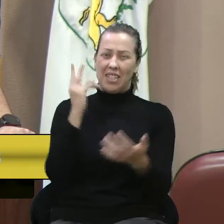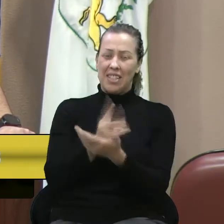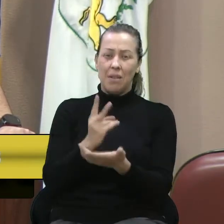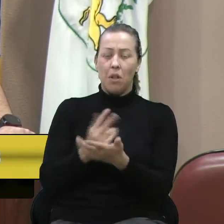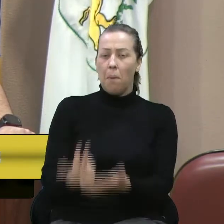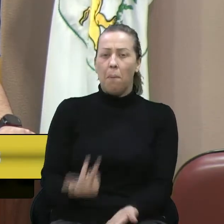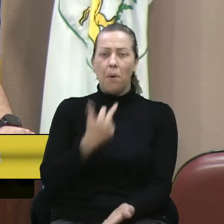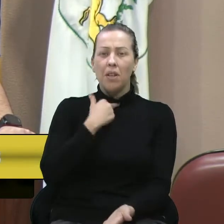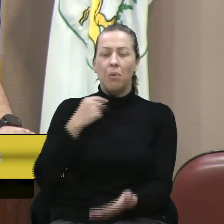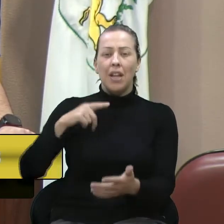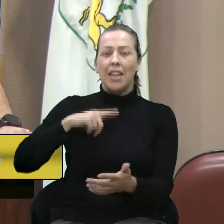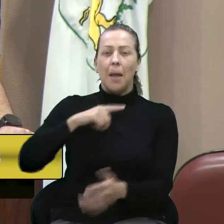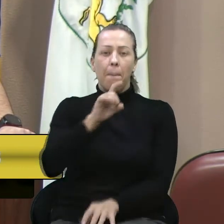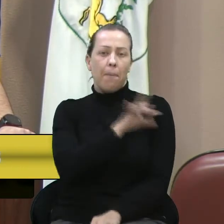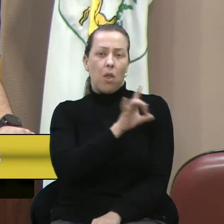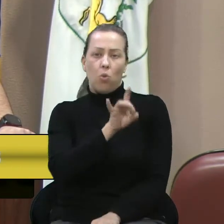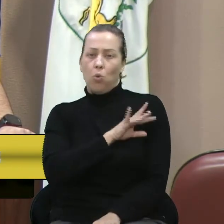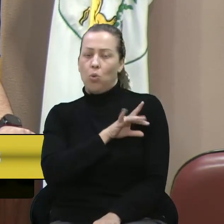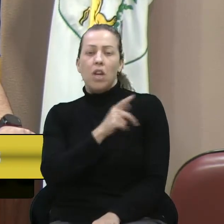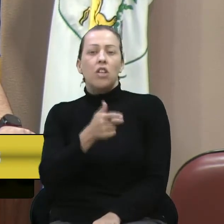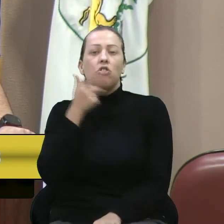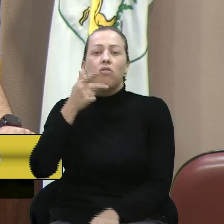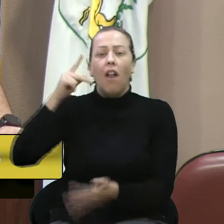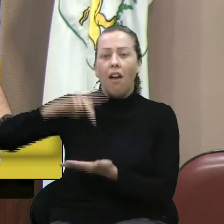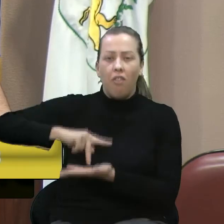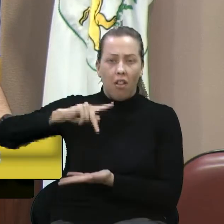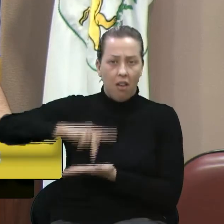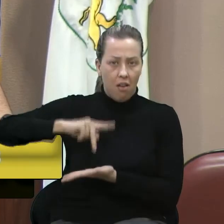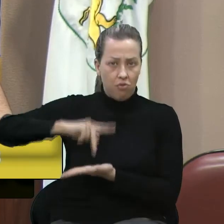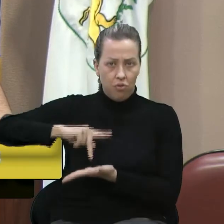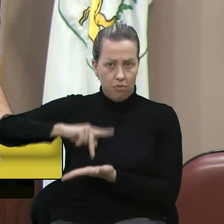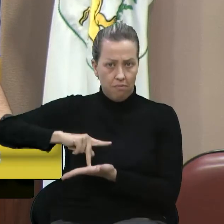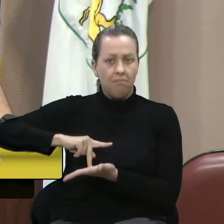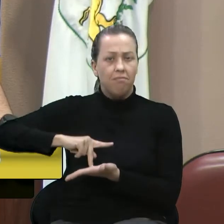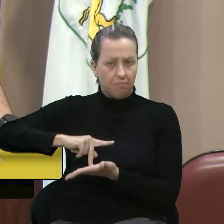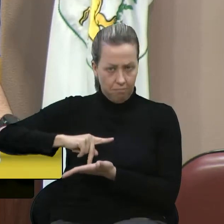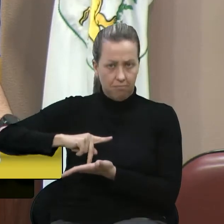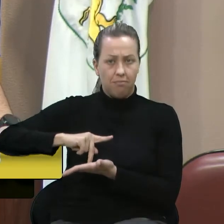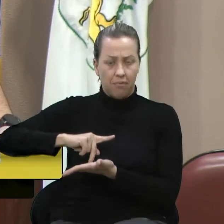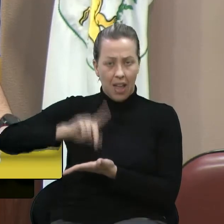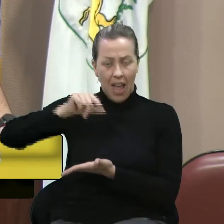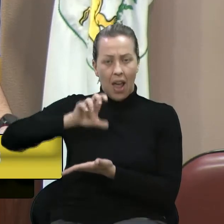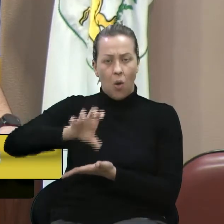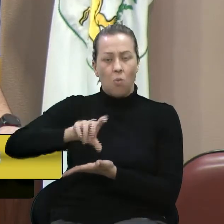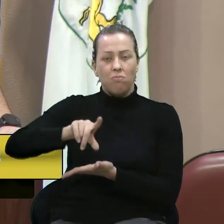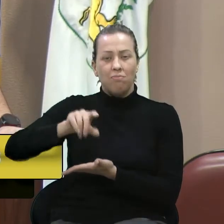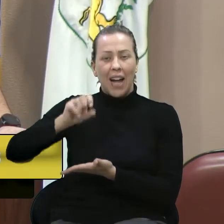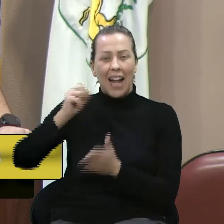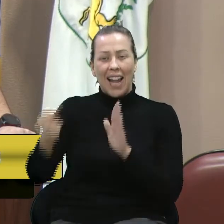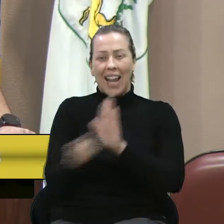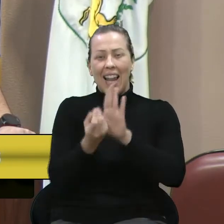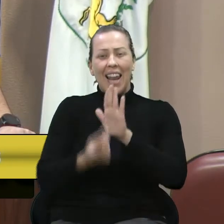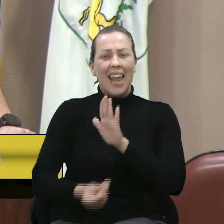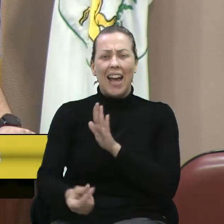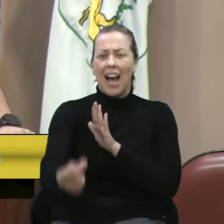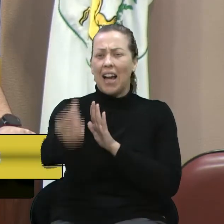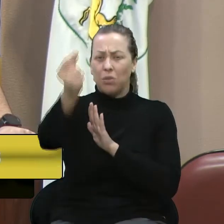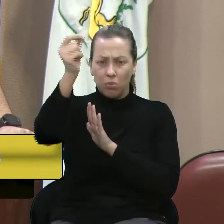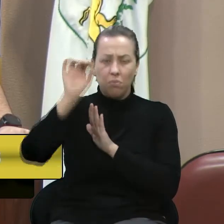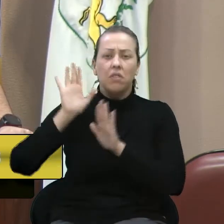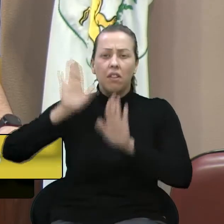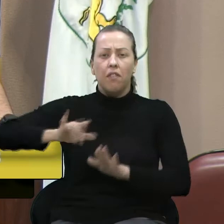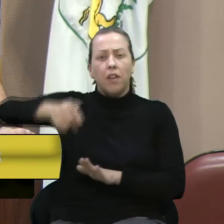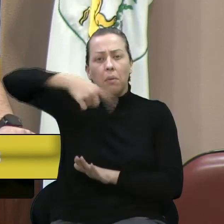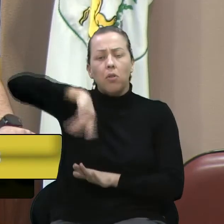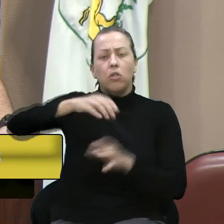não temos que ter medo de falar a verdade. E eu acho que esse é um dos grandes legados que o Paulo Cancian deixa para todo